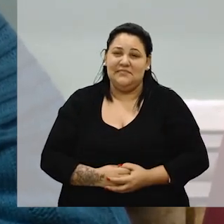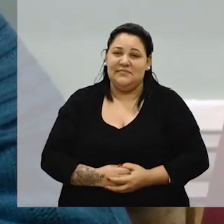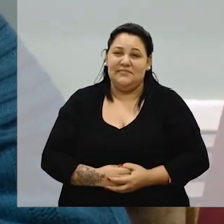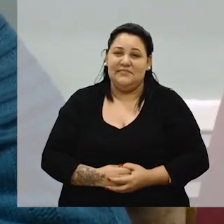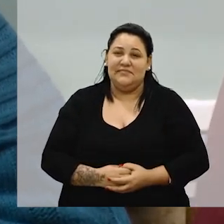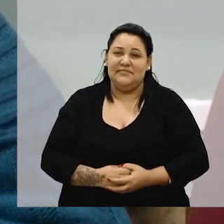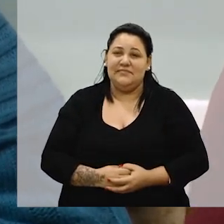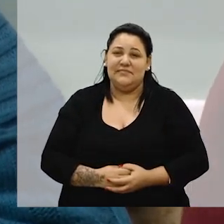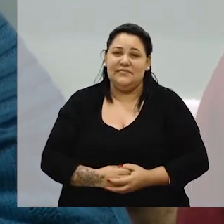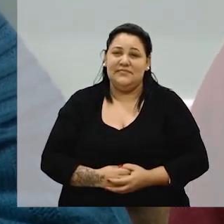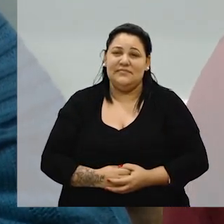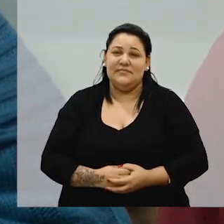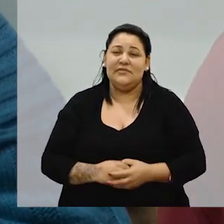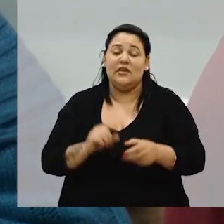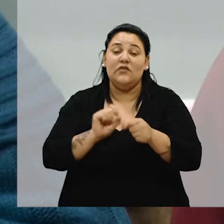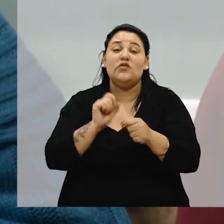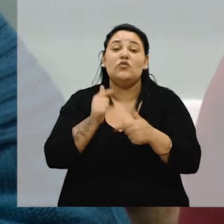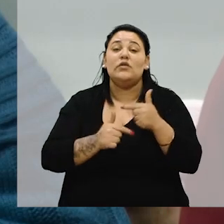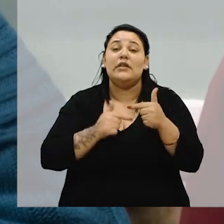E eu não vendi.